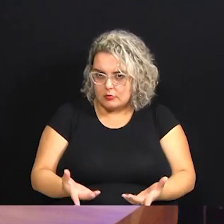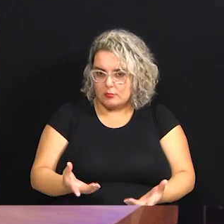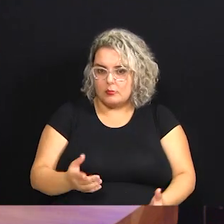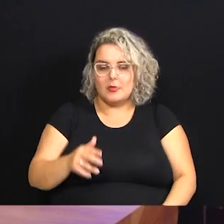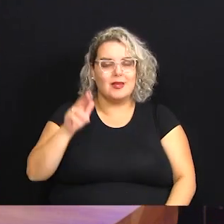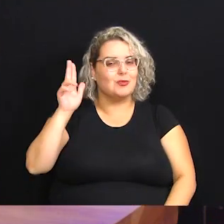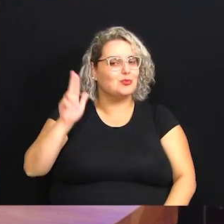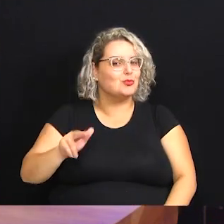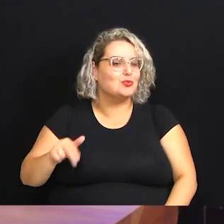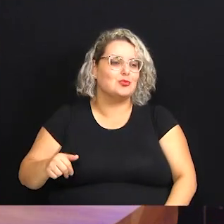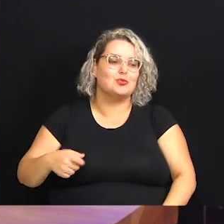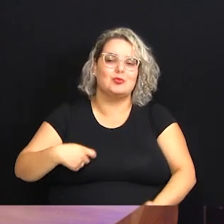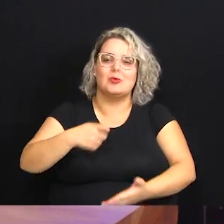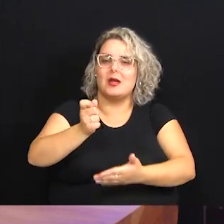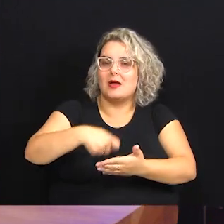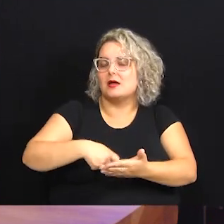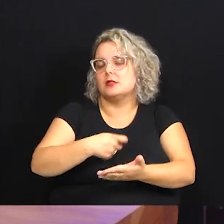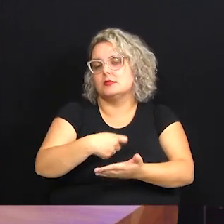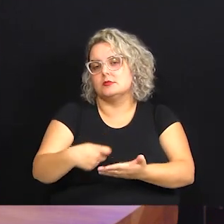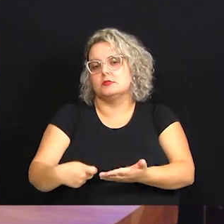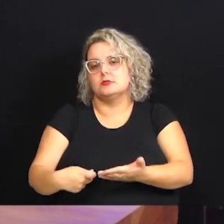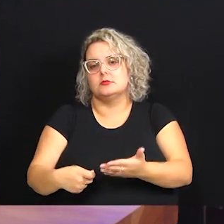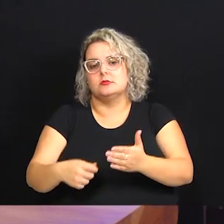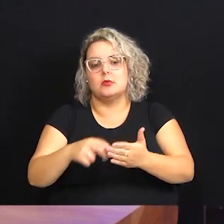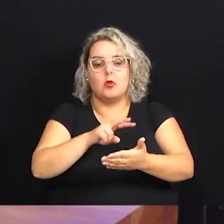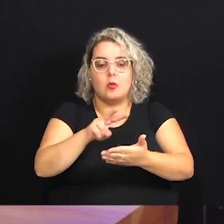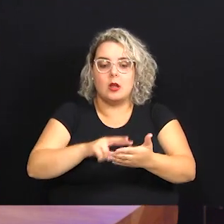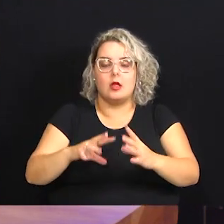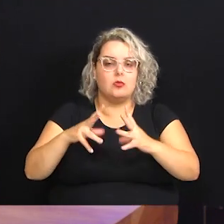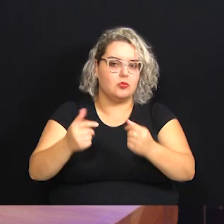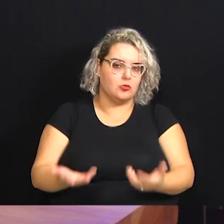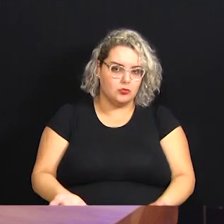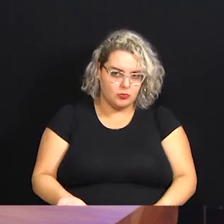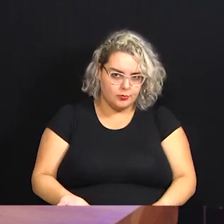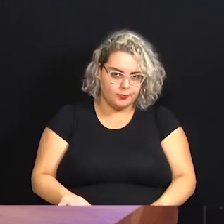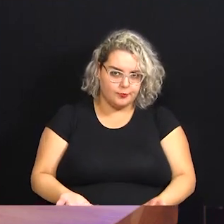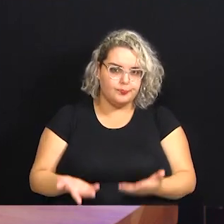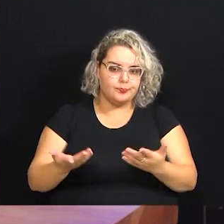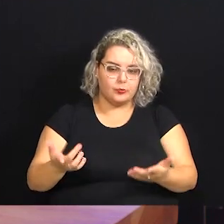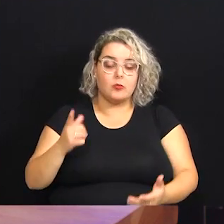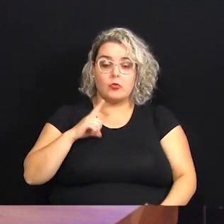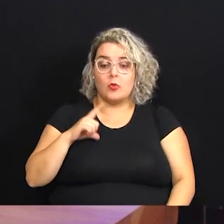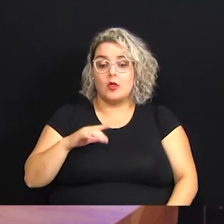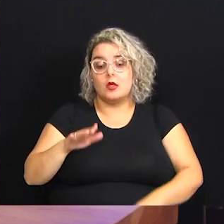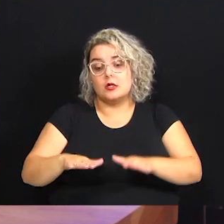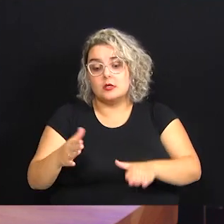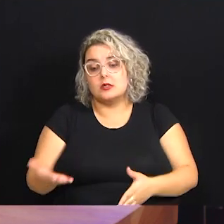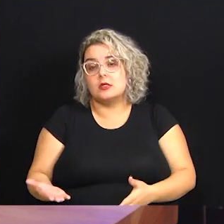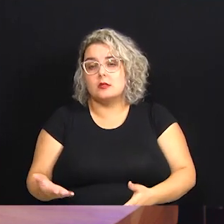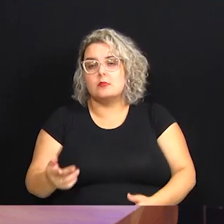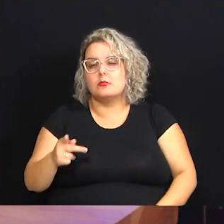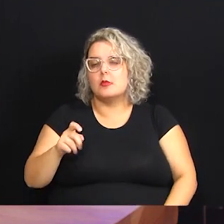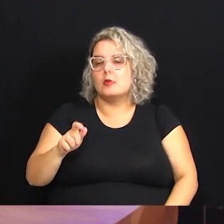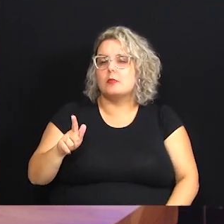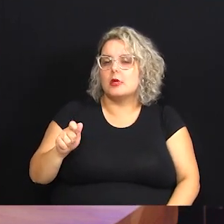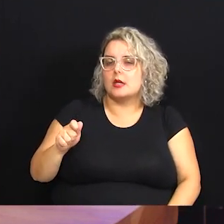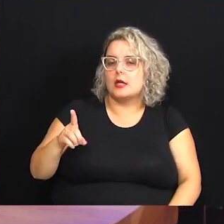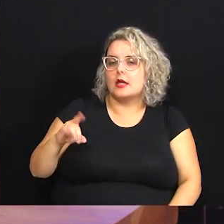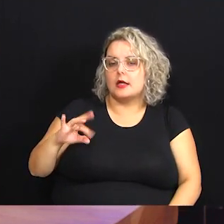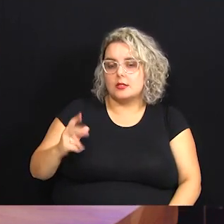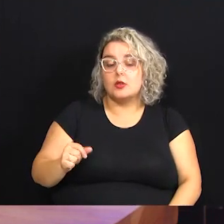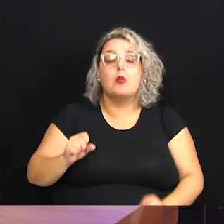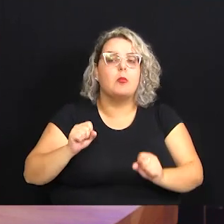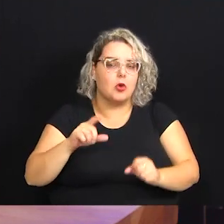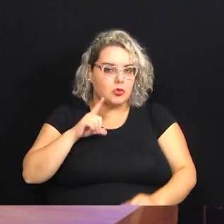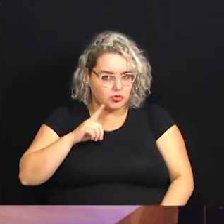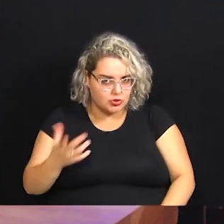gente nunca assina um contrato de seguro sem ler as condições gerais, tá? Então, tem às vezes uma pegadinha no contrato?